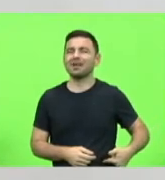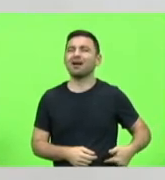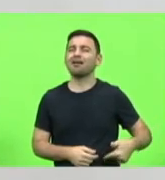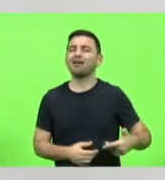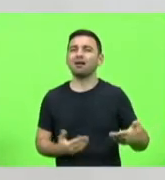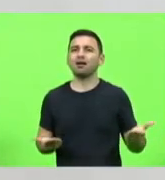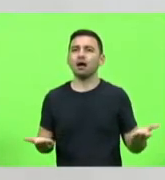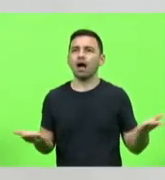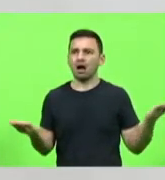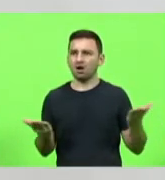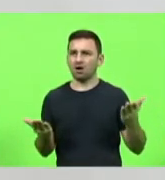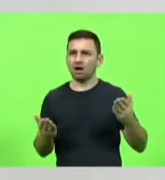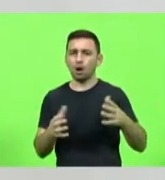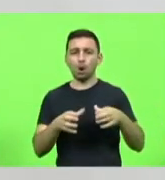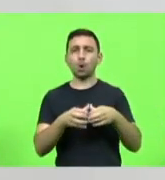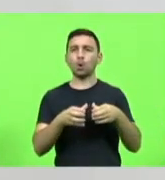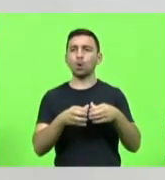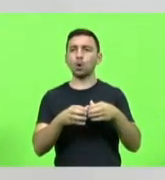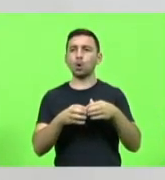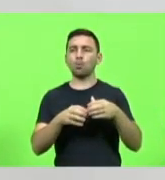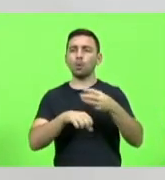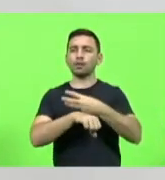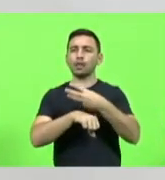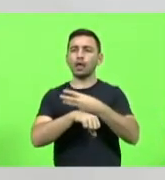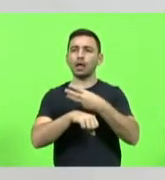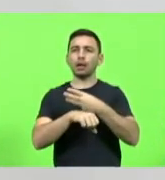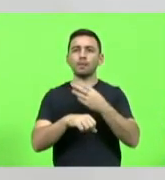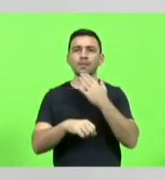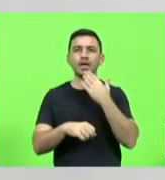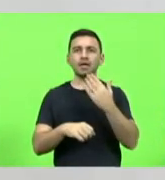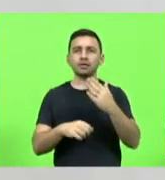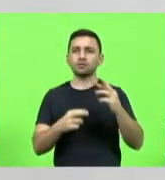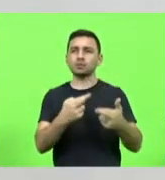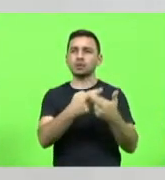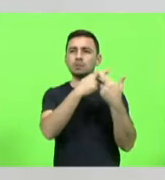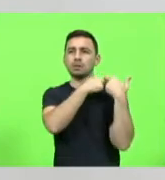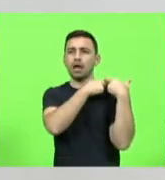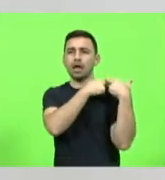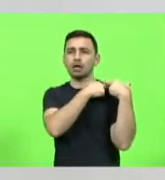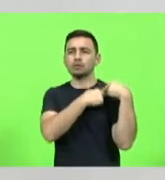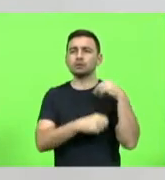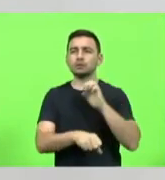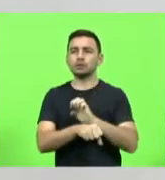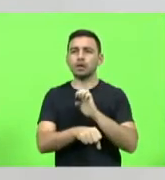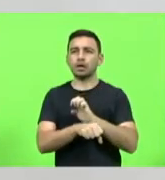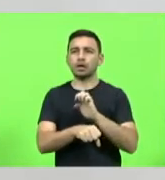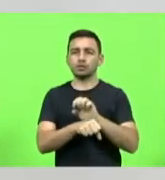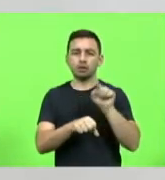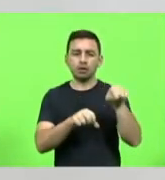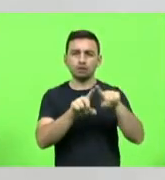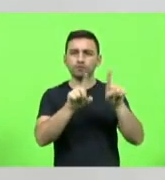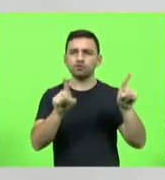Agora, rodando nos grupos ali, essa é a responsabilidade do Estado para com seu funcionário.